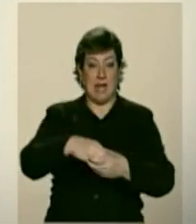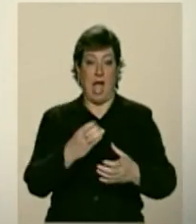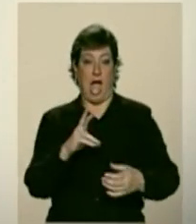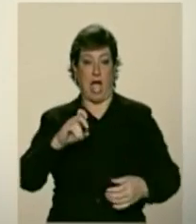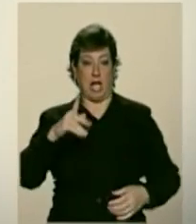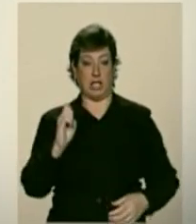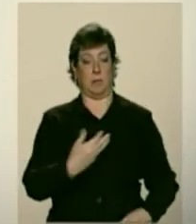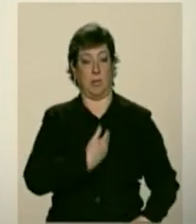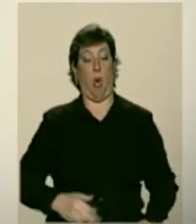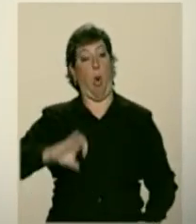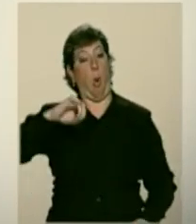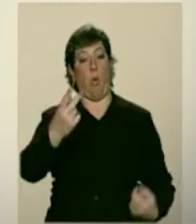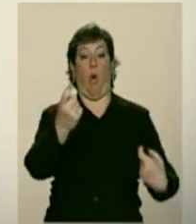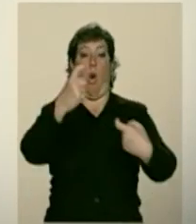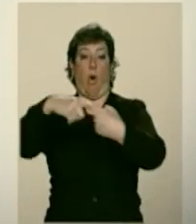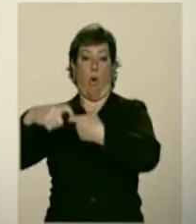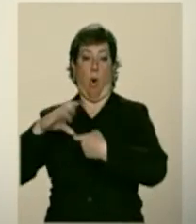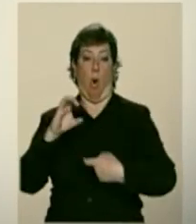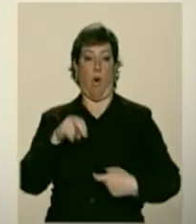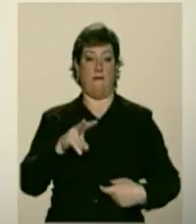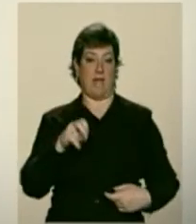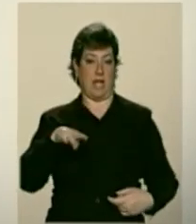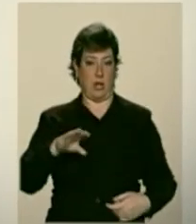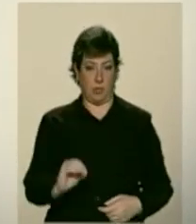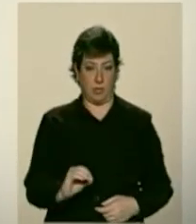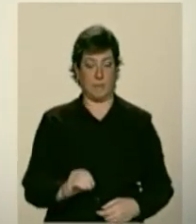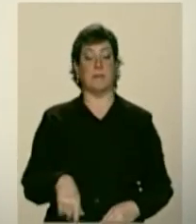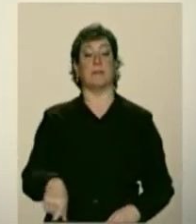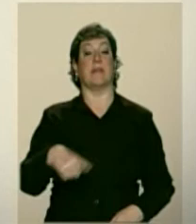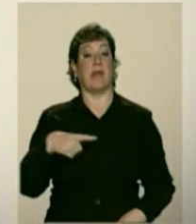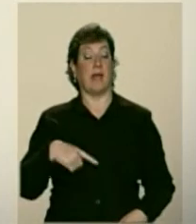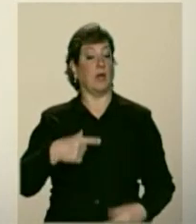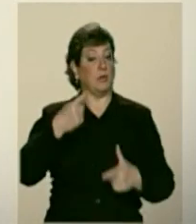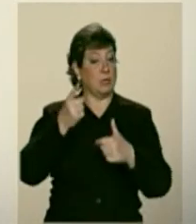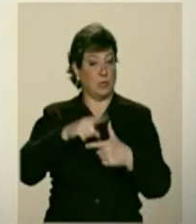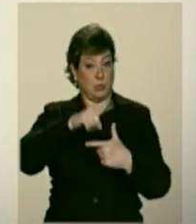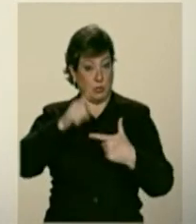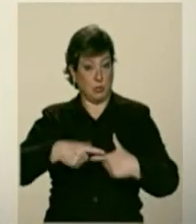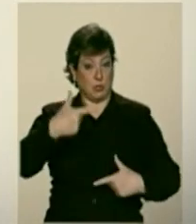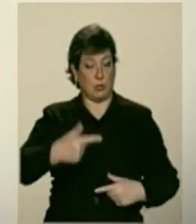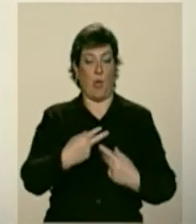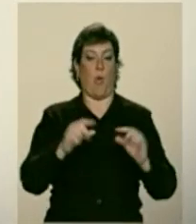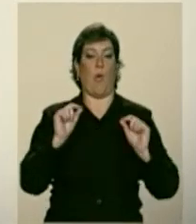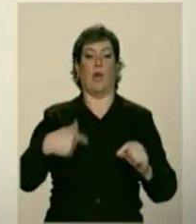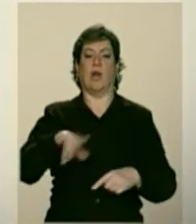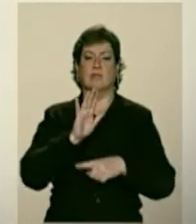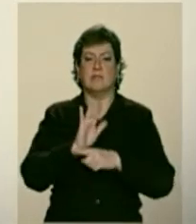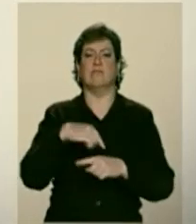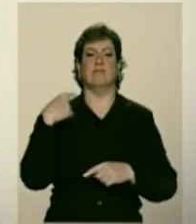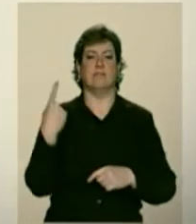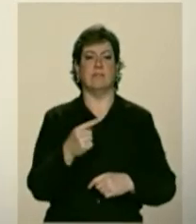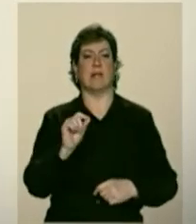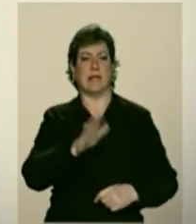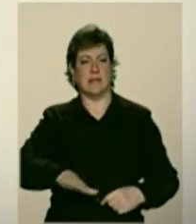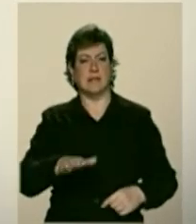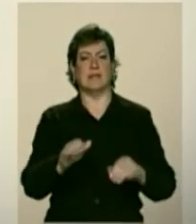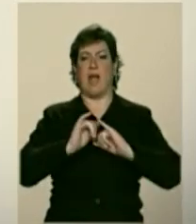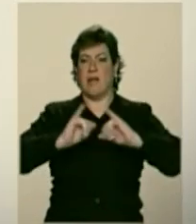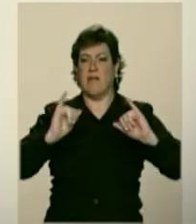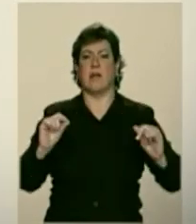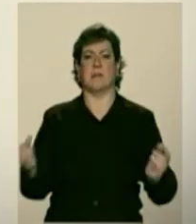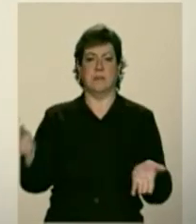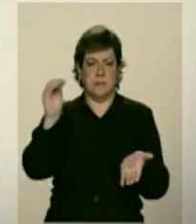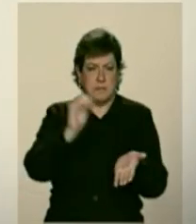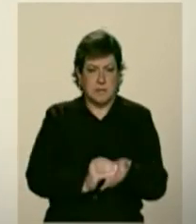ou conveniadas. A segunda novidade é que nós vamos estimular a matrícula de crianças do Bolsa Família